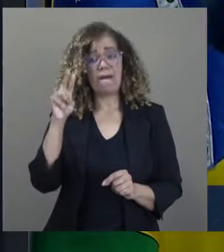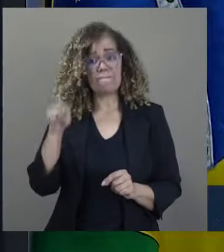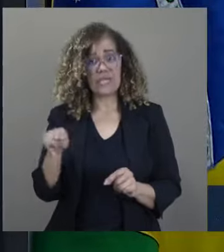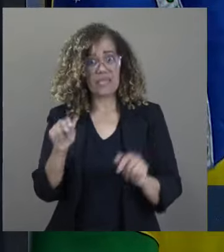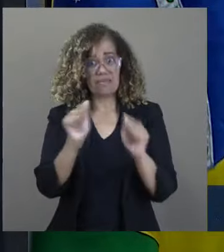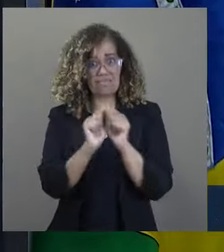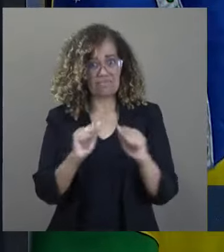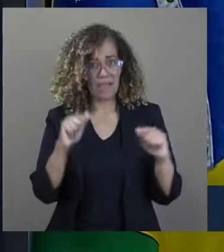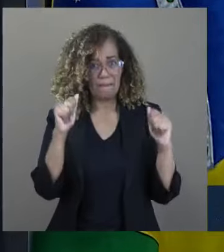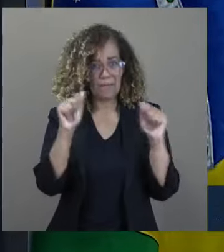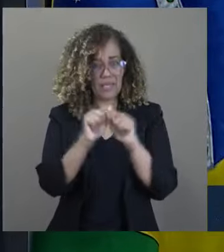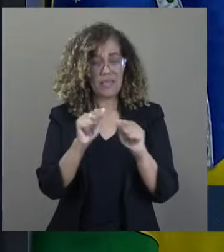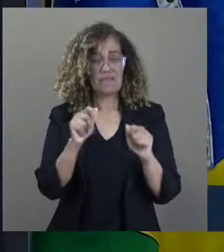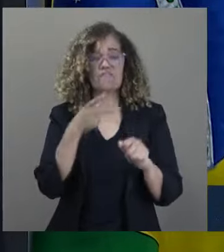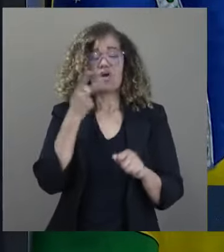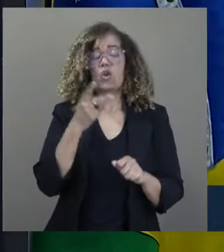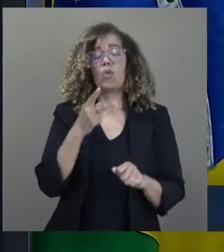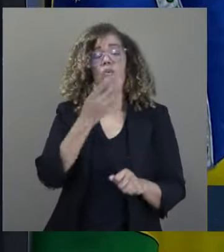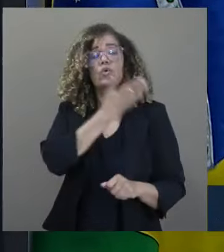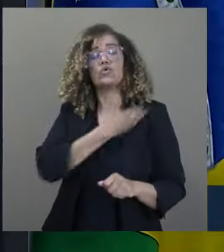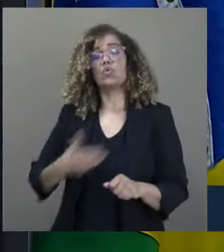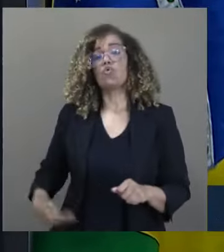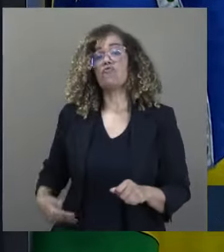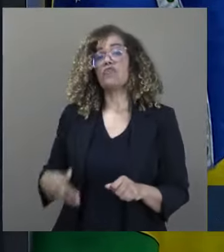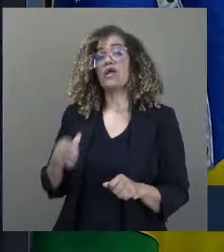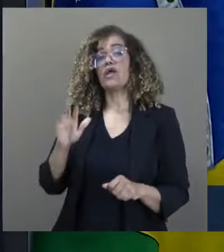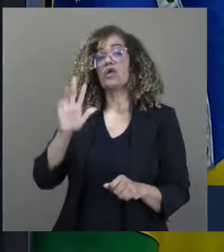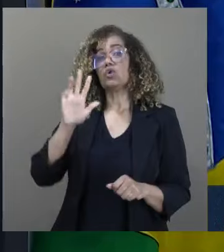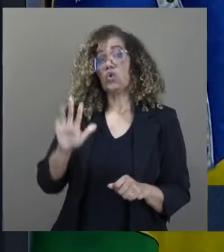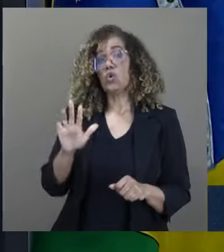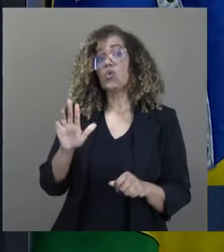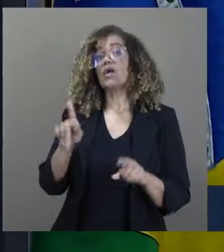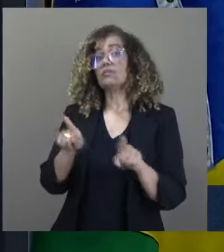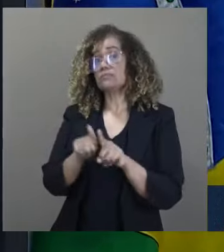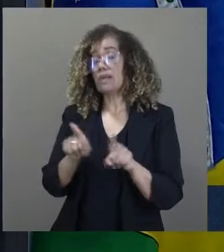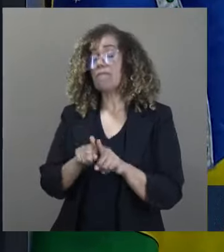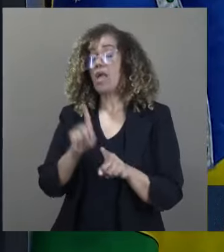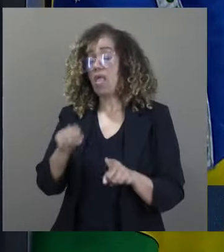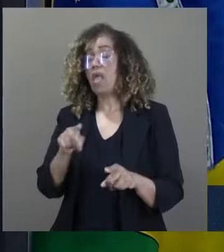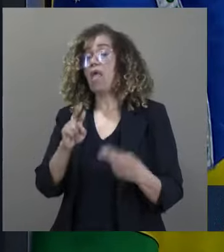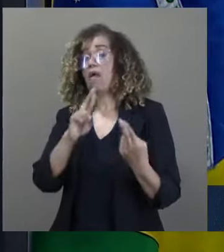governo Lula foi também responsável.